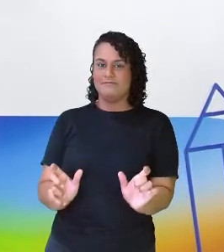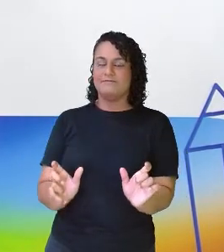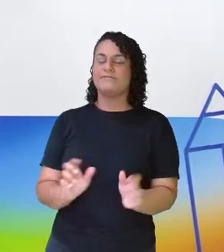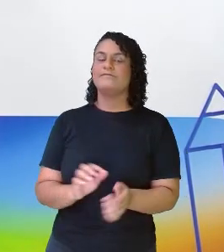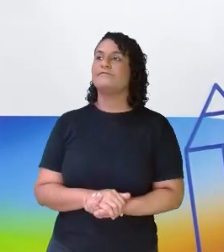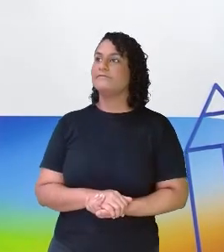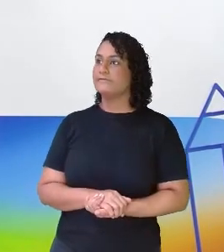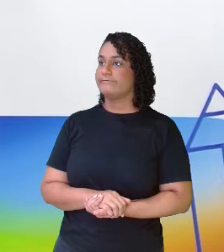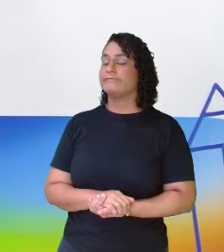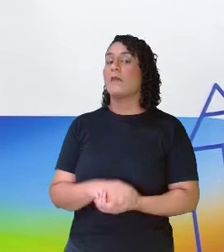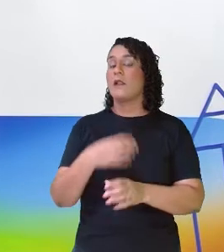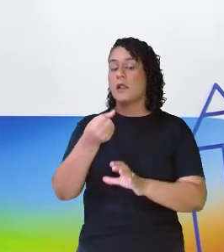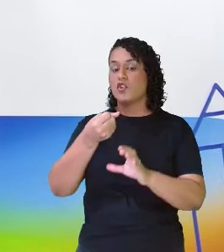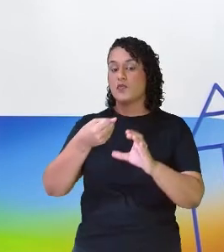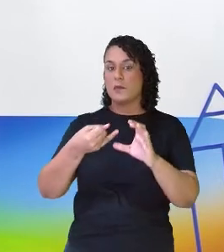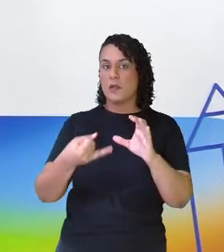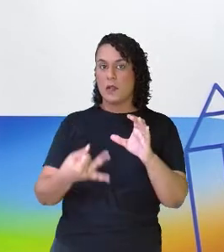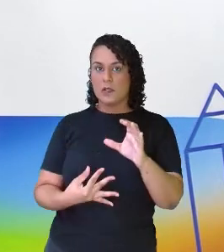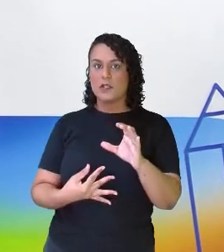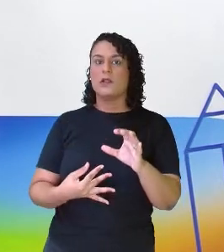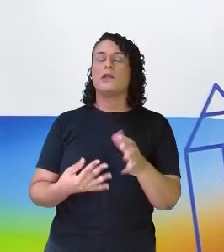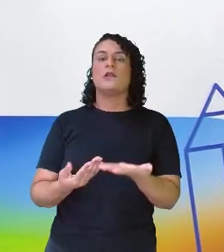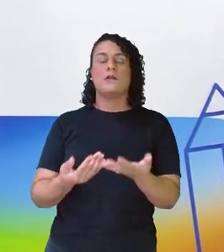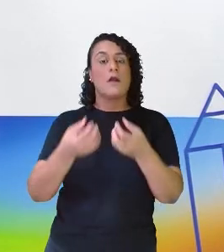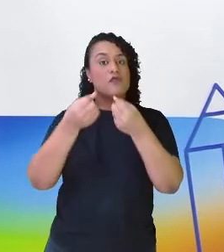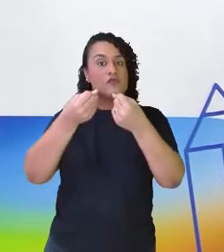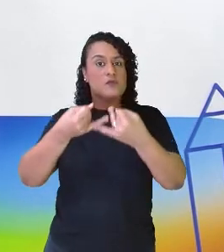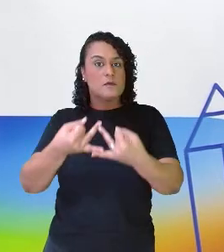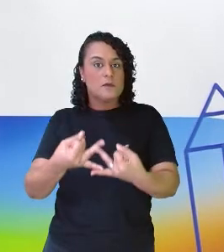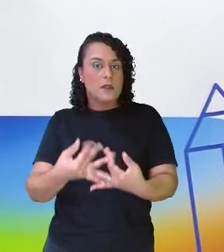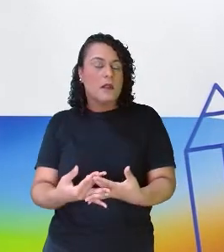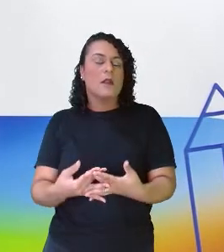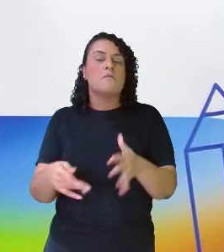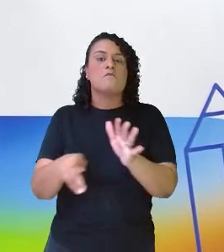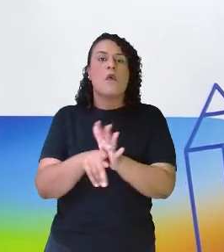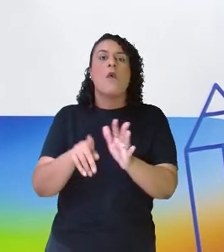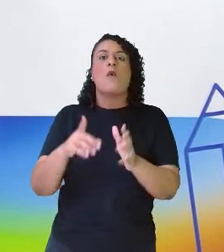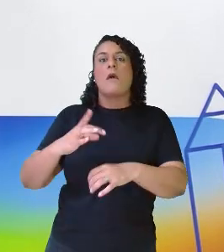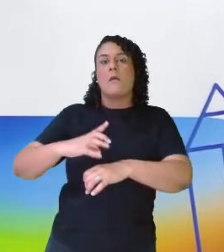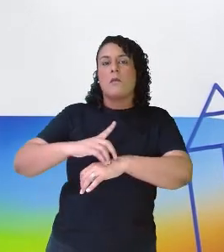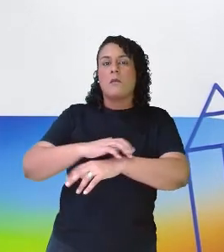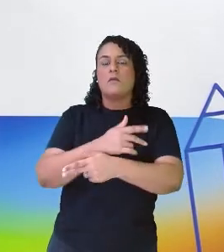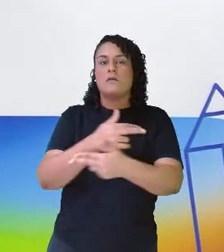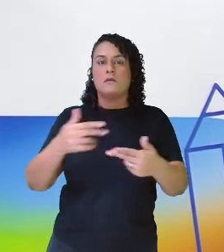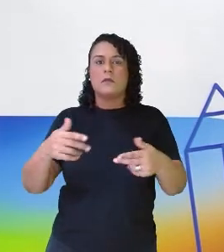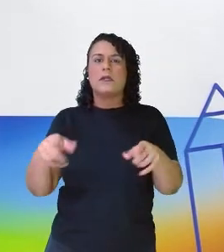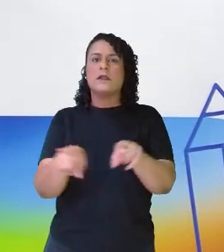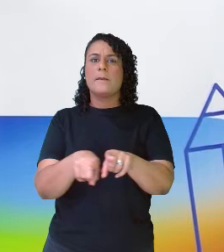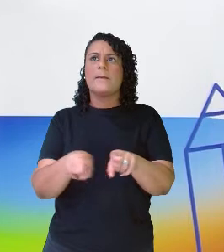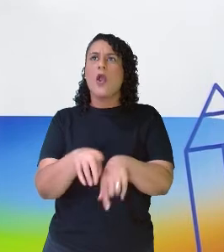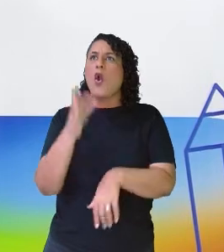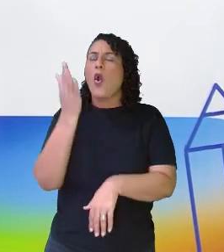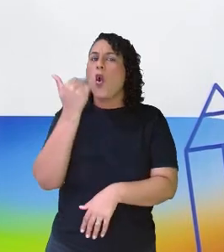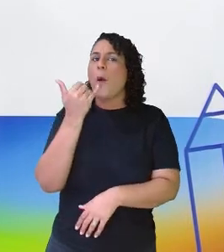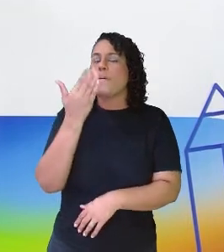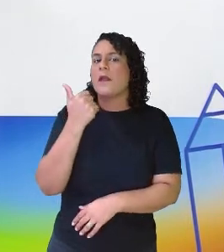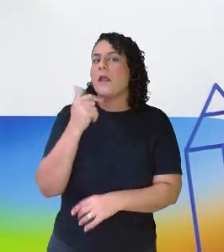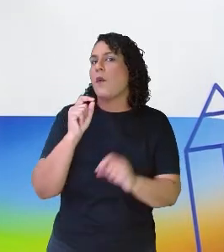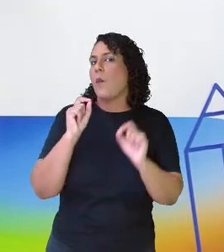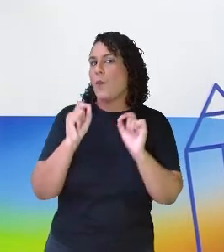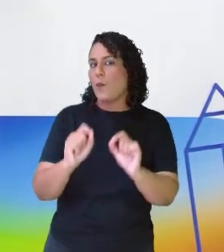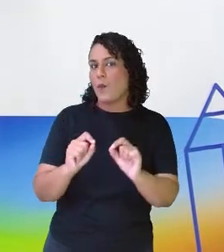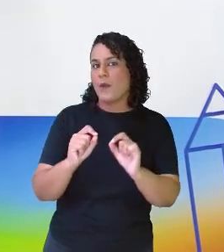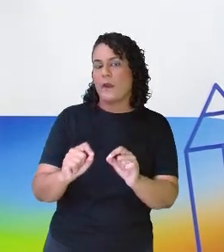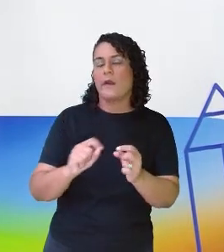além dele explicar as características do dinossauro, ele fala a classificação dele, ó, a dieta, o que ele gosta de